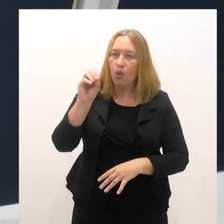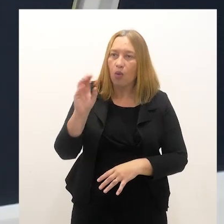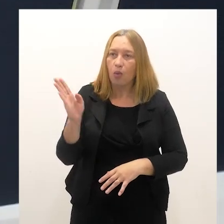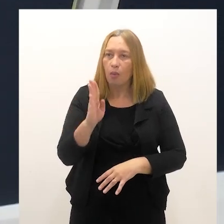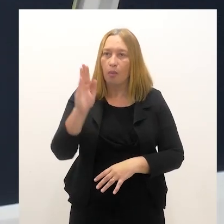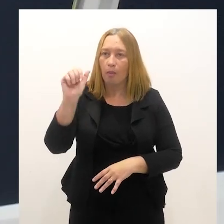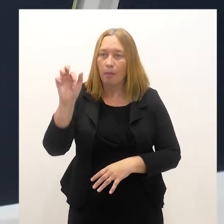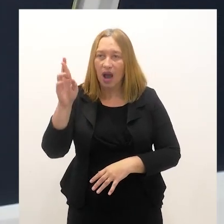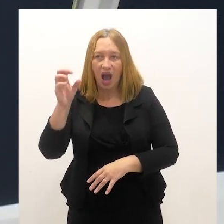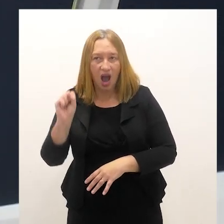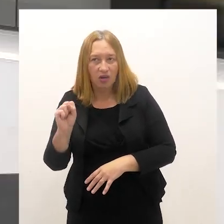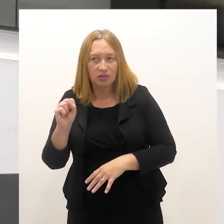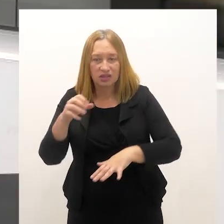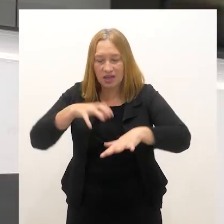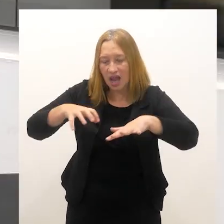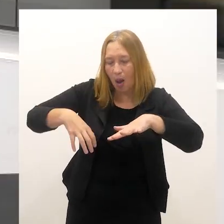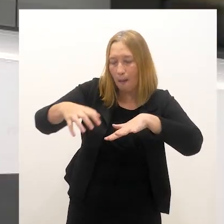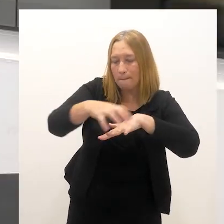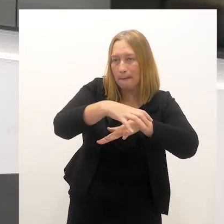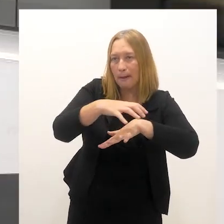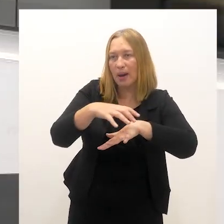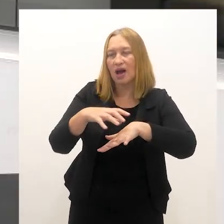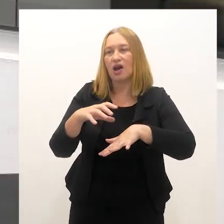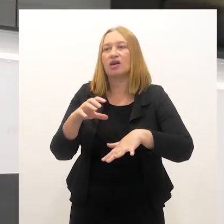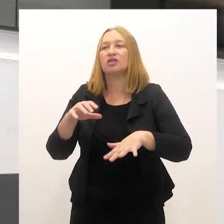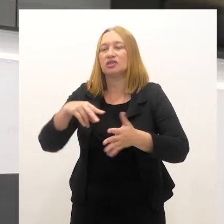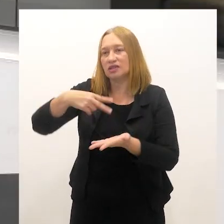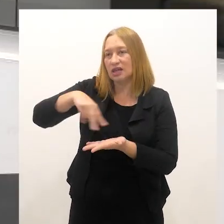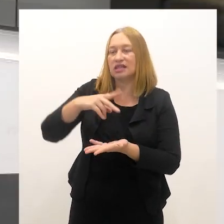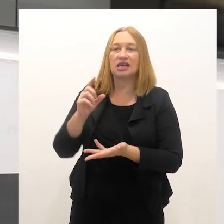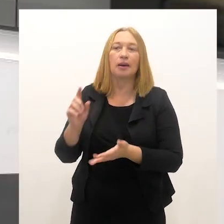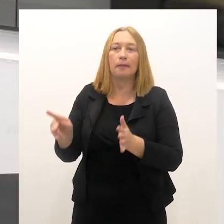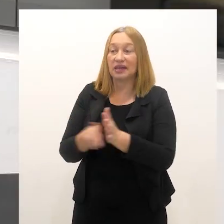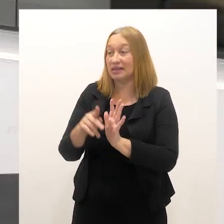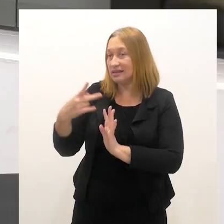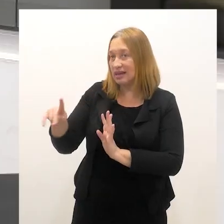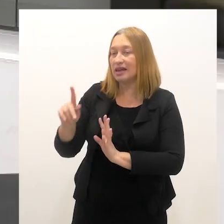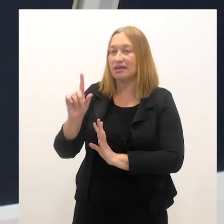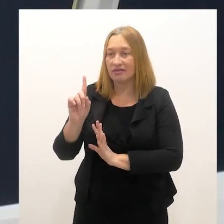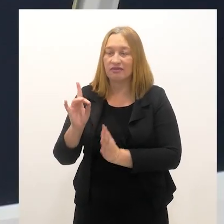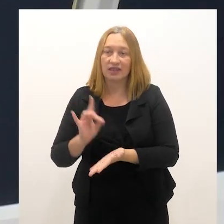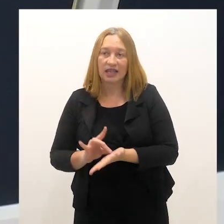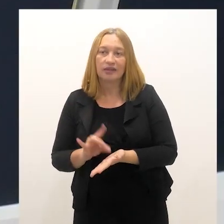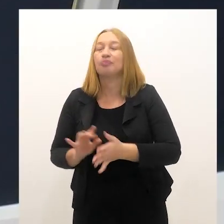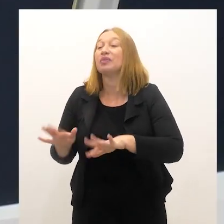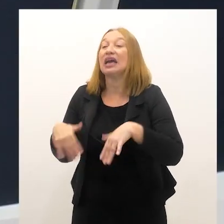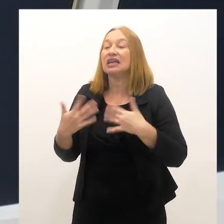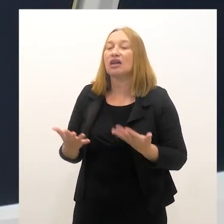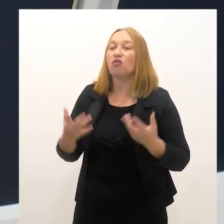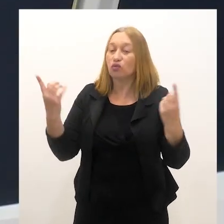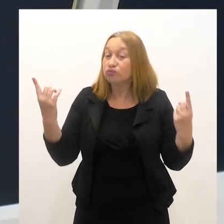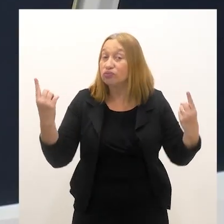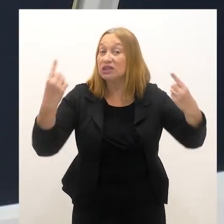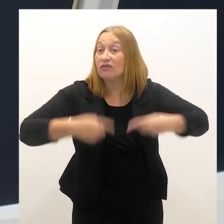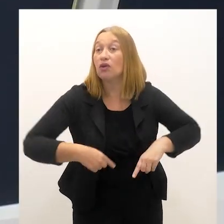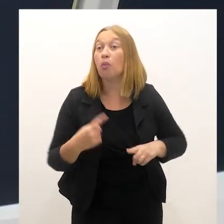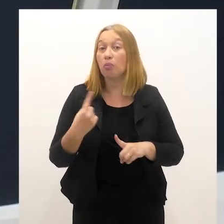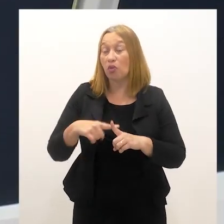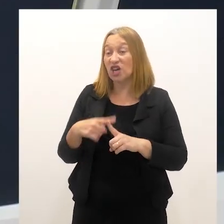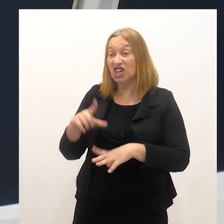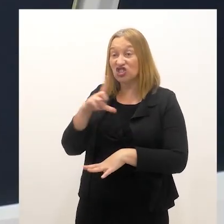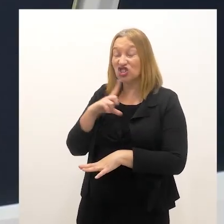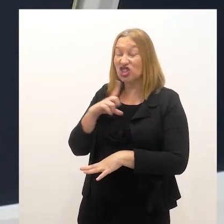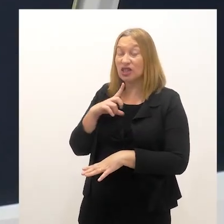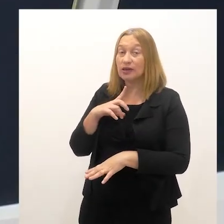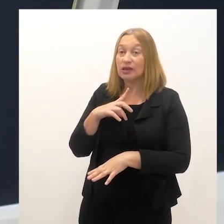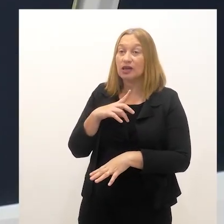era o Paulo Barros. Essa coisa de carro coreografado é com ele mesmo. É ele total. E aí, assim, foi um desafio,